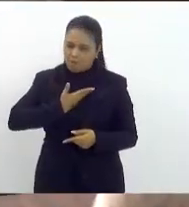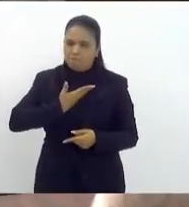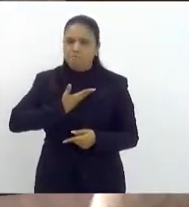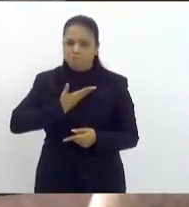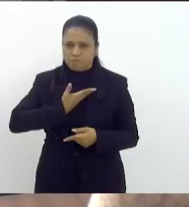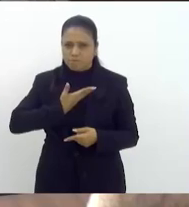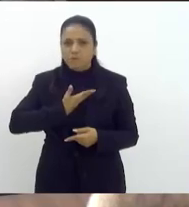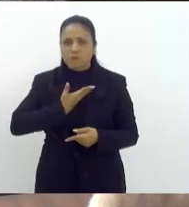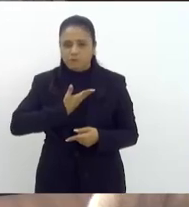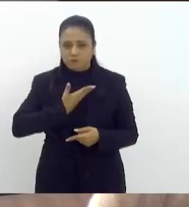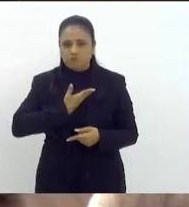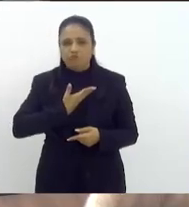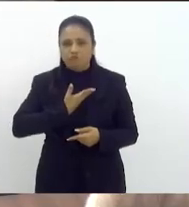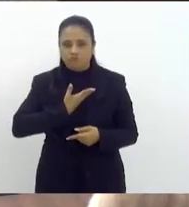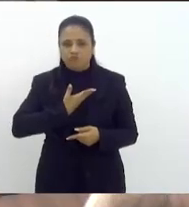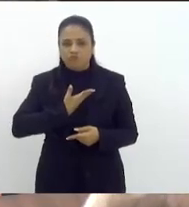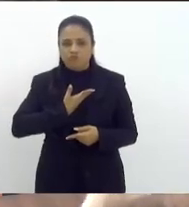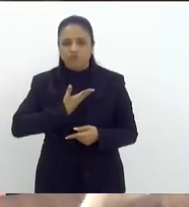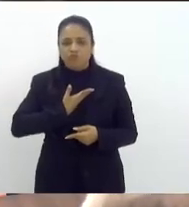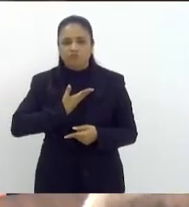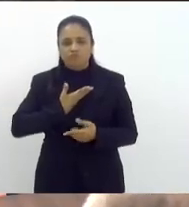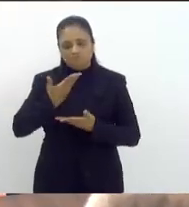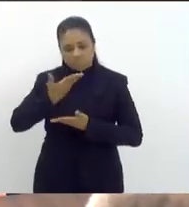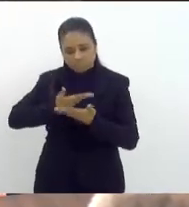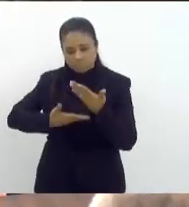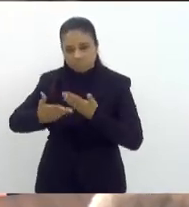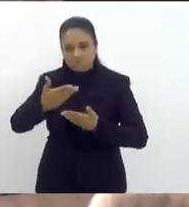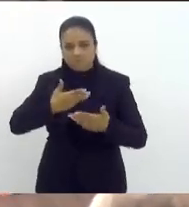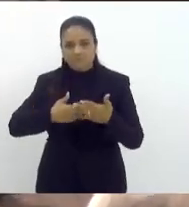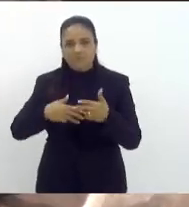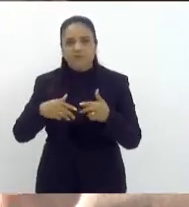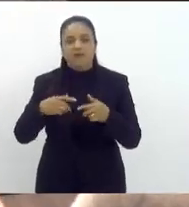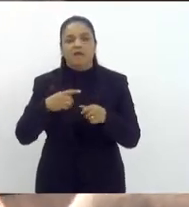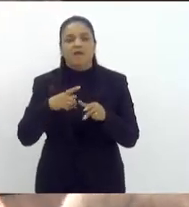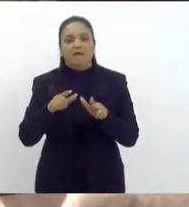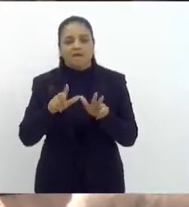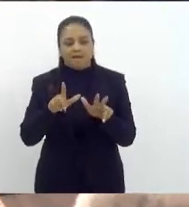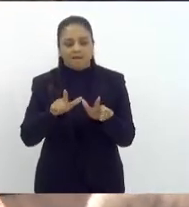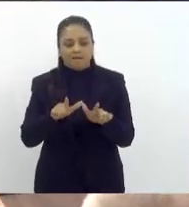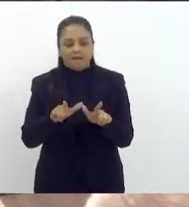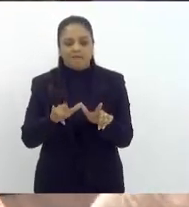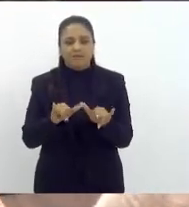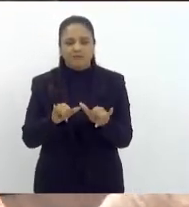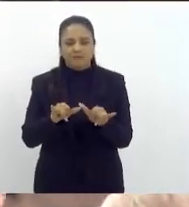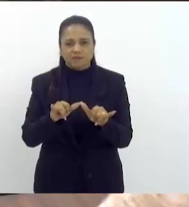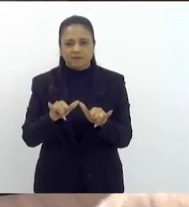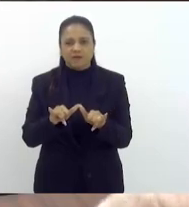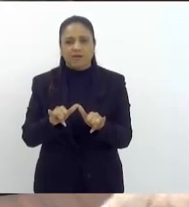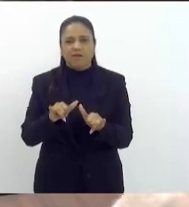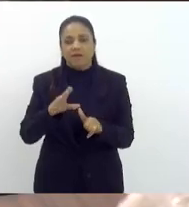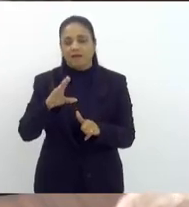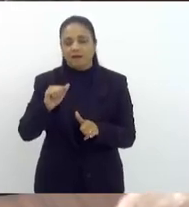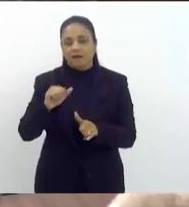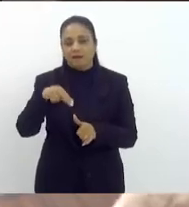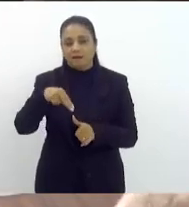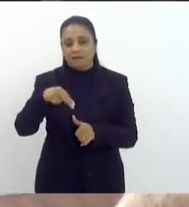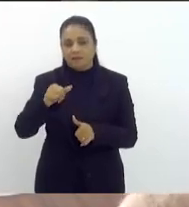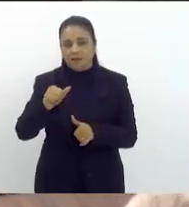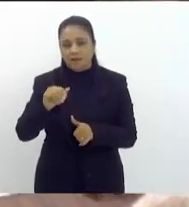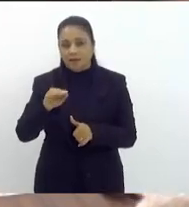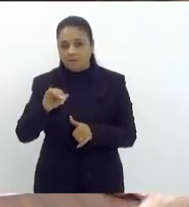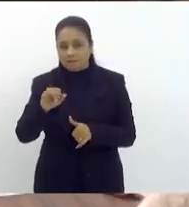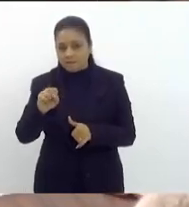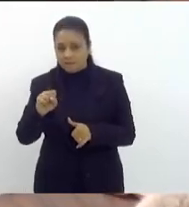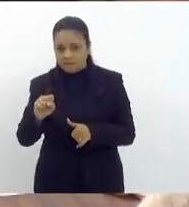que se tratam com cannabis e tem um resultado muito positivo com